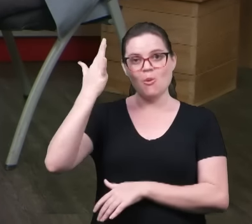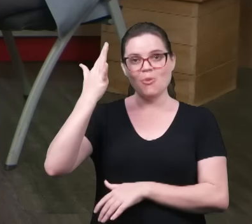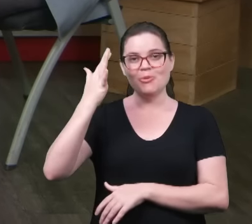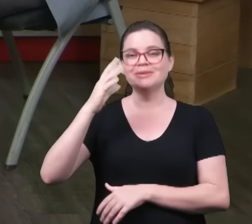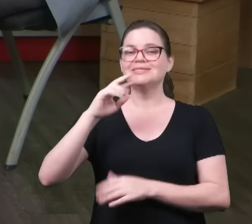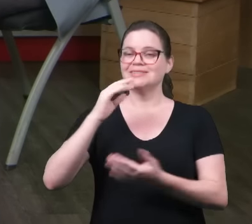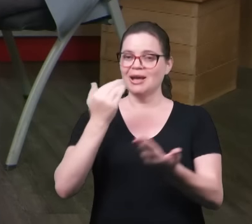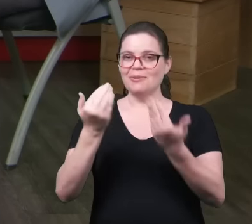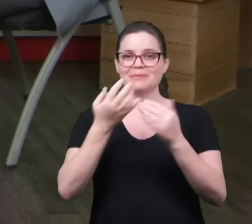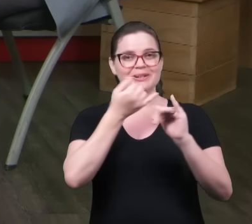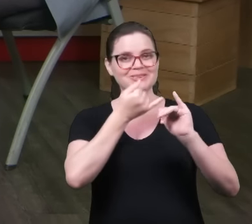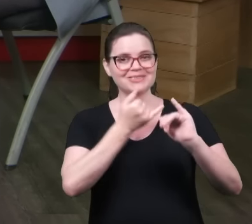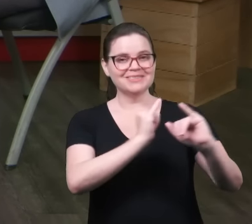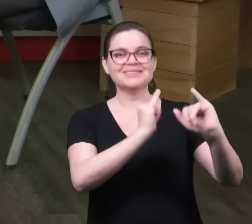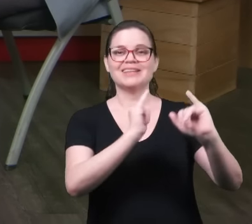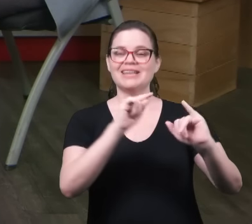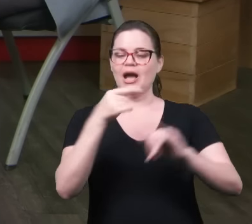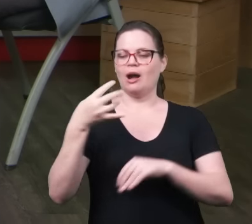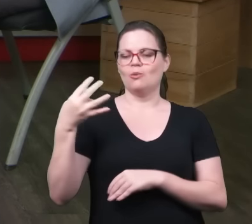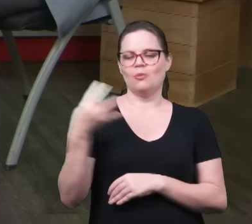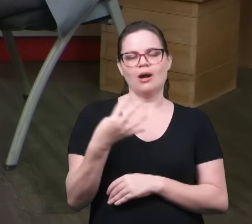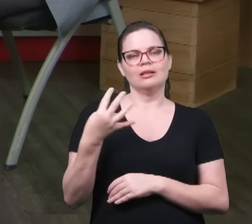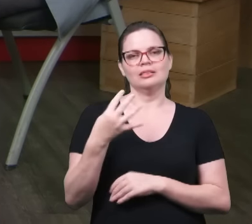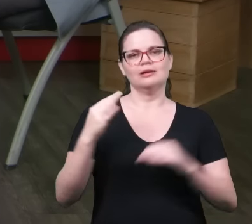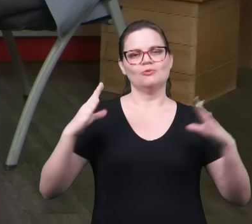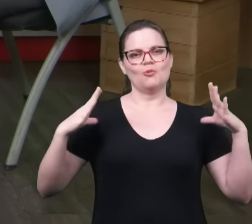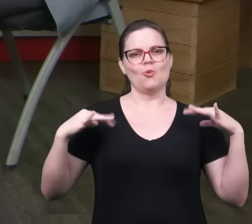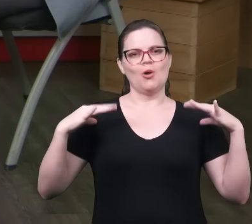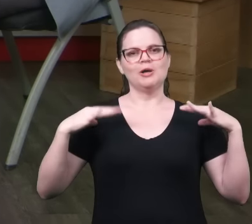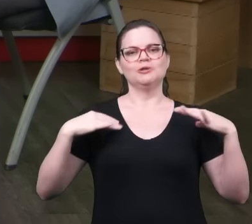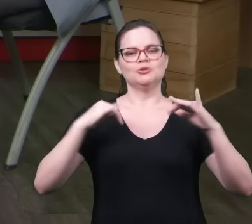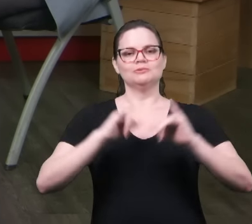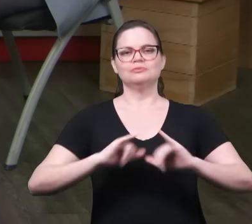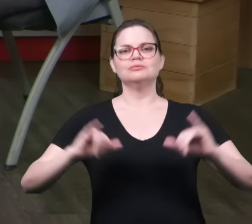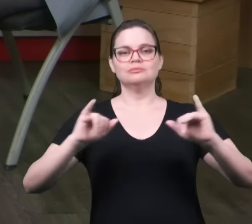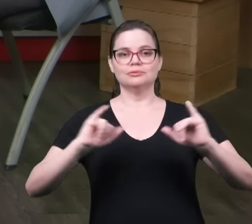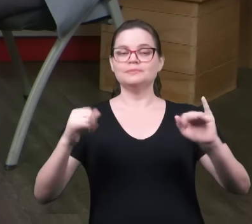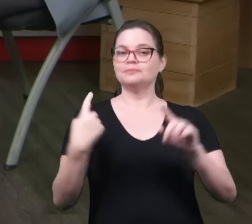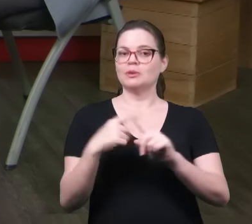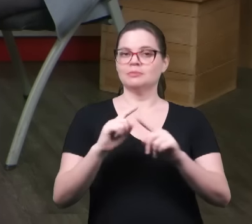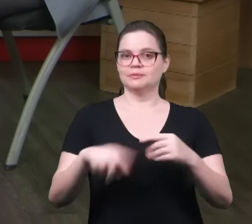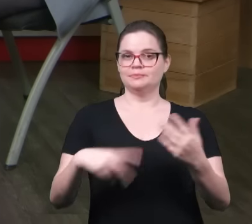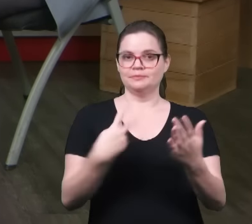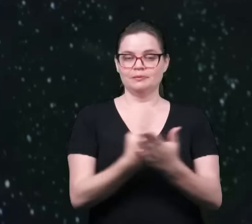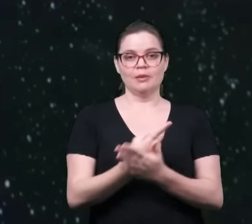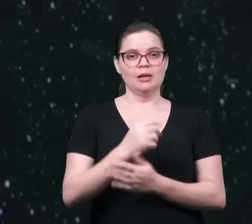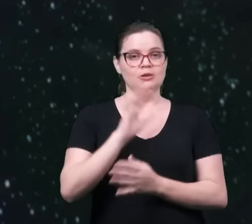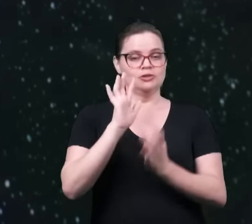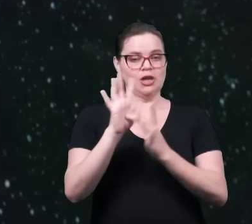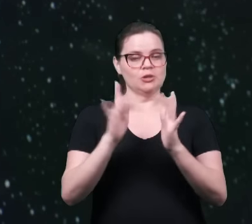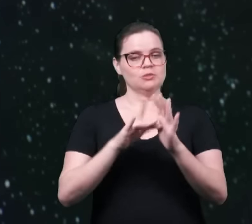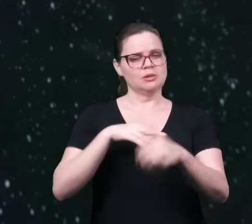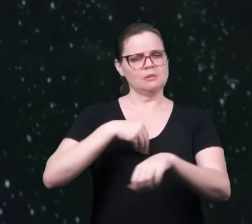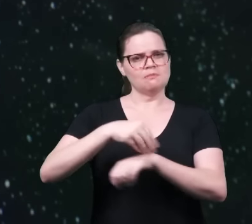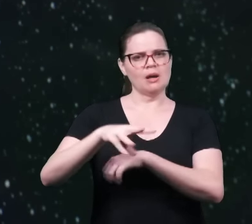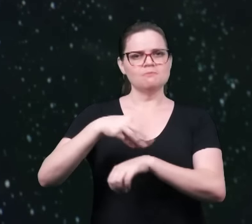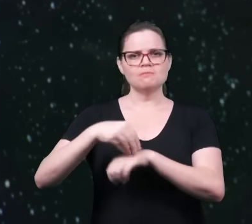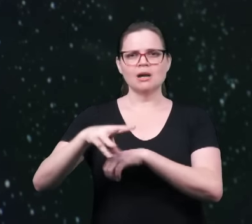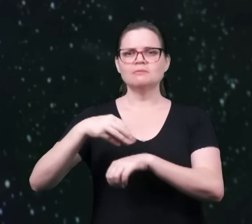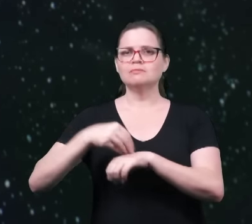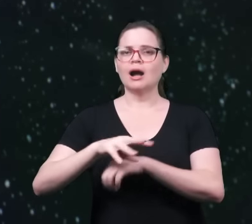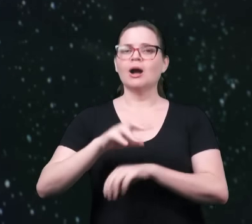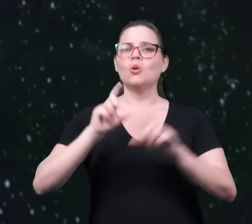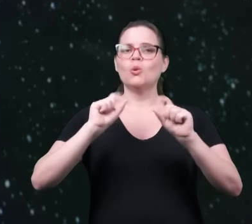que Deus deixou claro que Ele anuncia aquilo que sucederia, os acontecimentos, né? Que marcaria a época